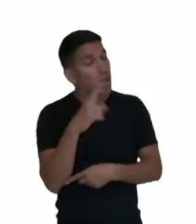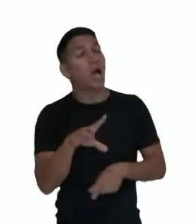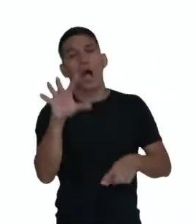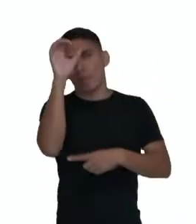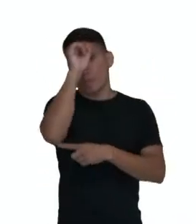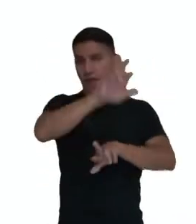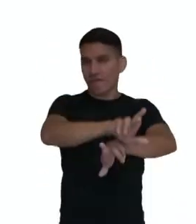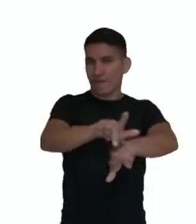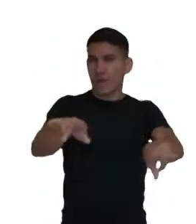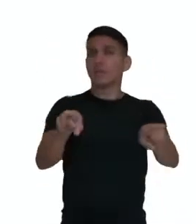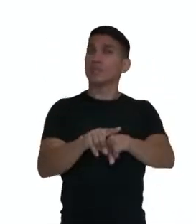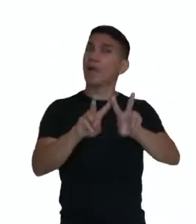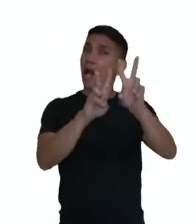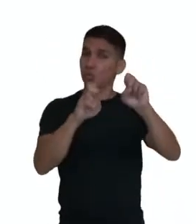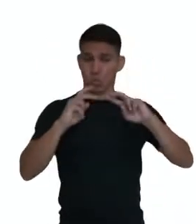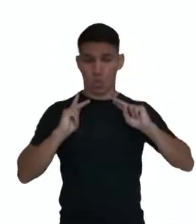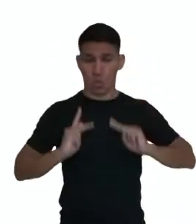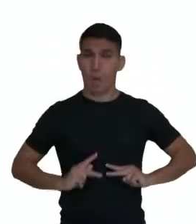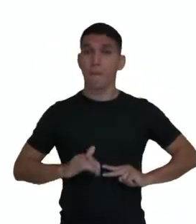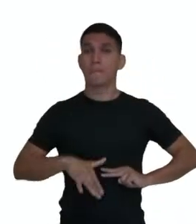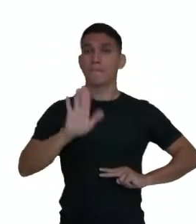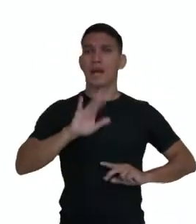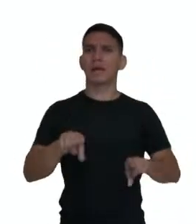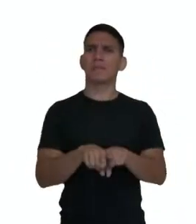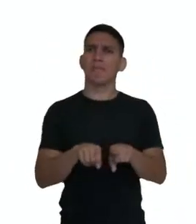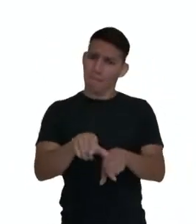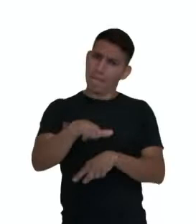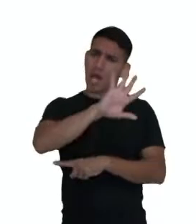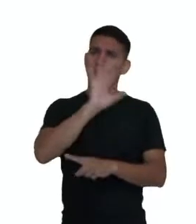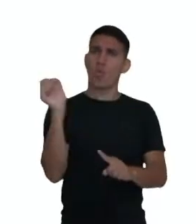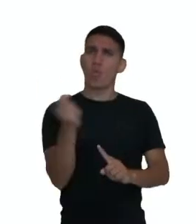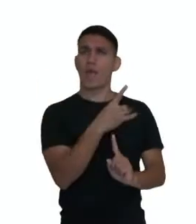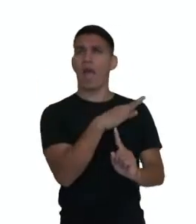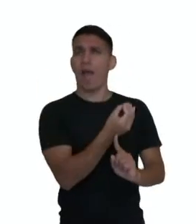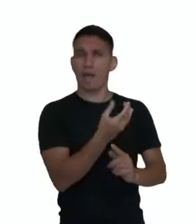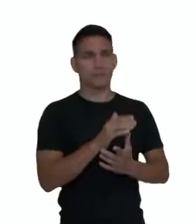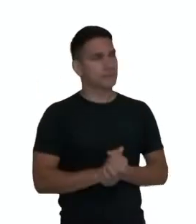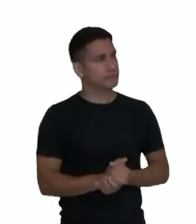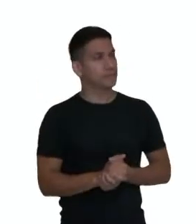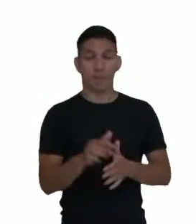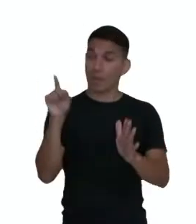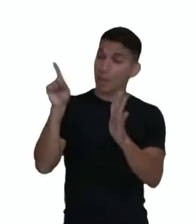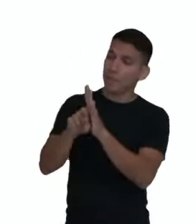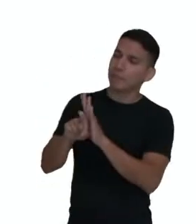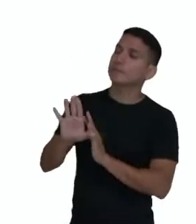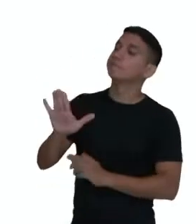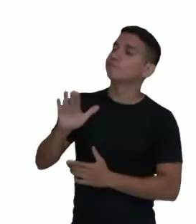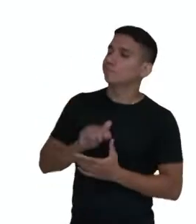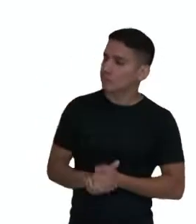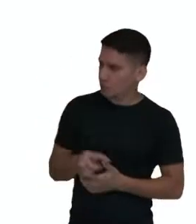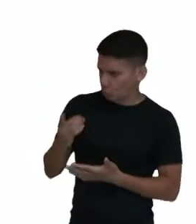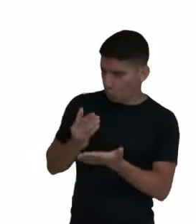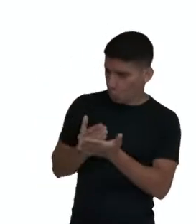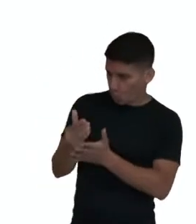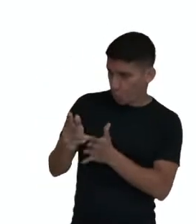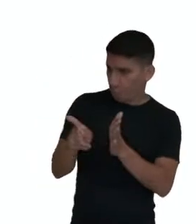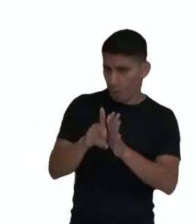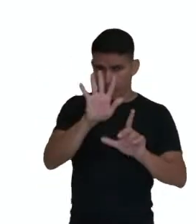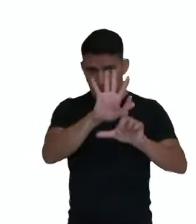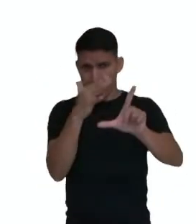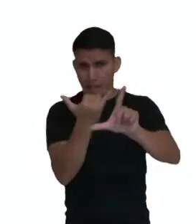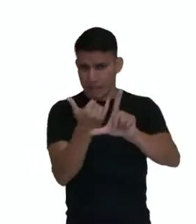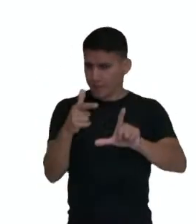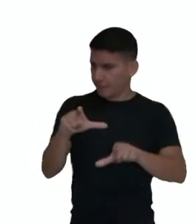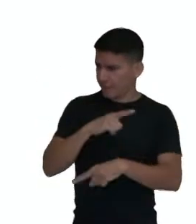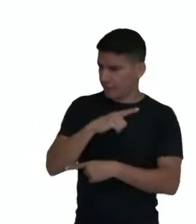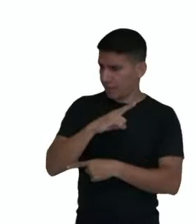postura profissional, até mais do que a própria arte. E aí, a Francine pergunta, no começo do canal no YouTube,